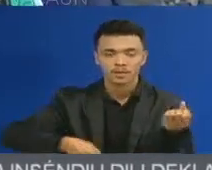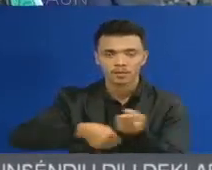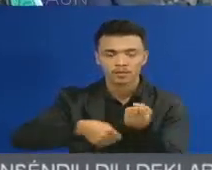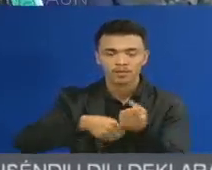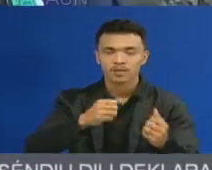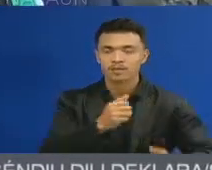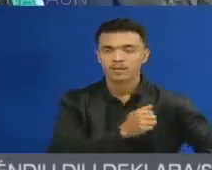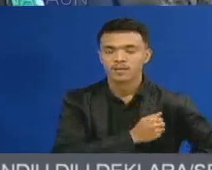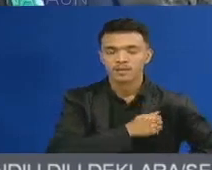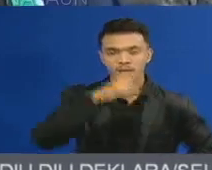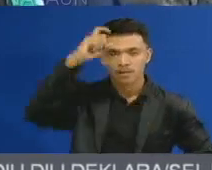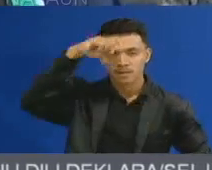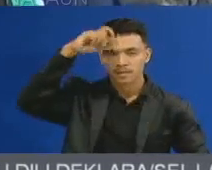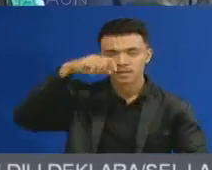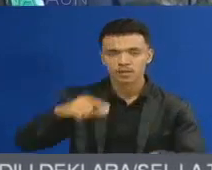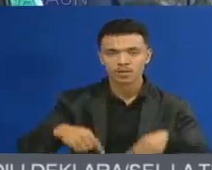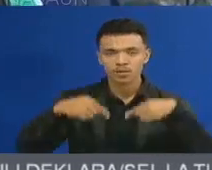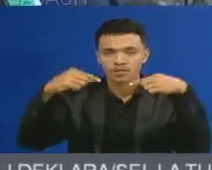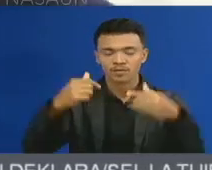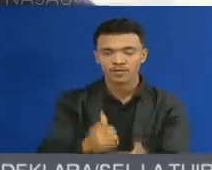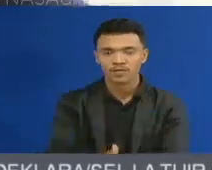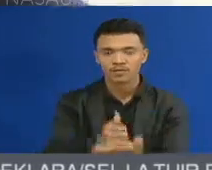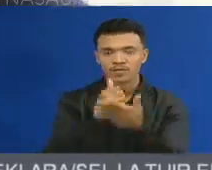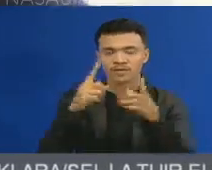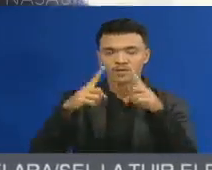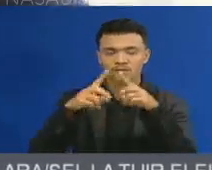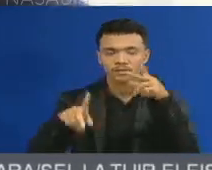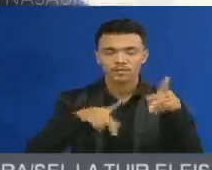na capacidade ou de força assistência para o povo.